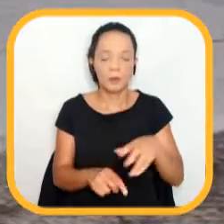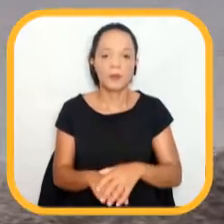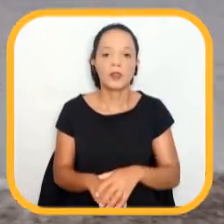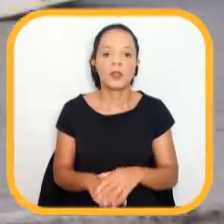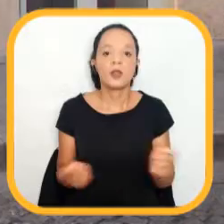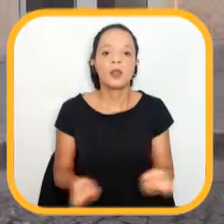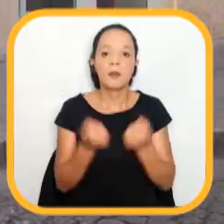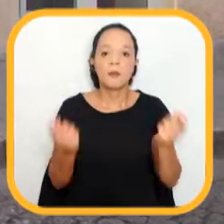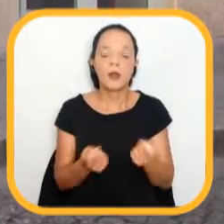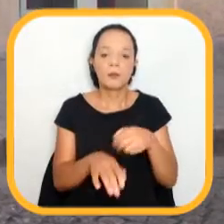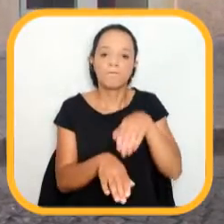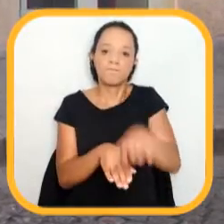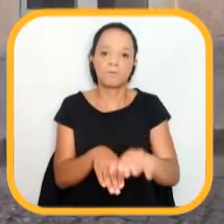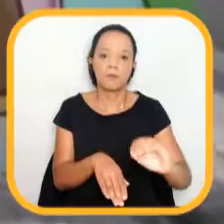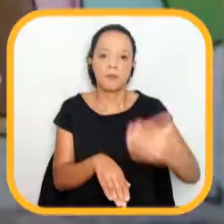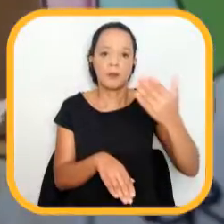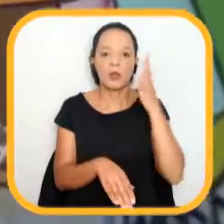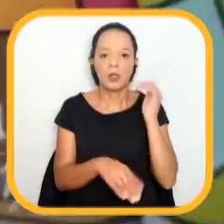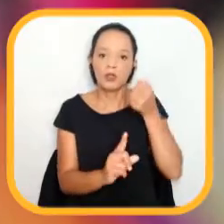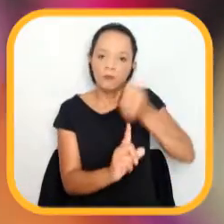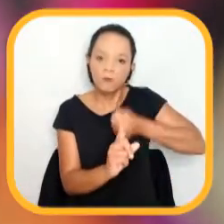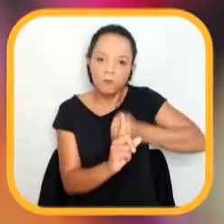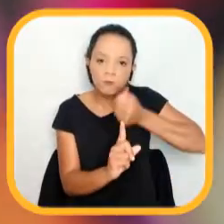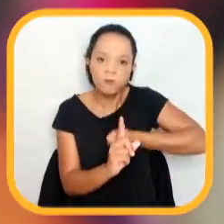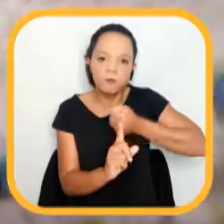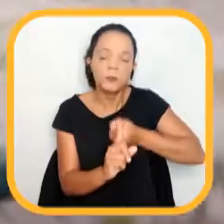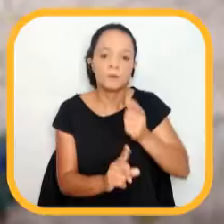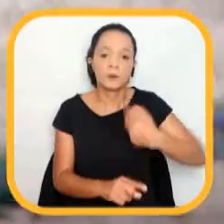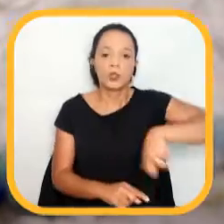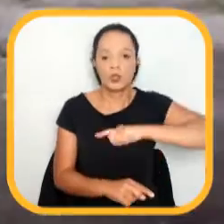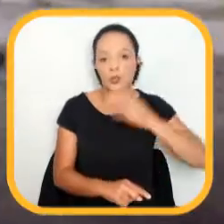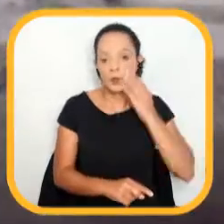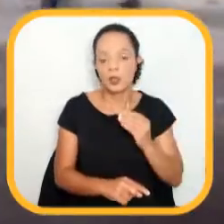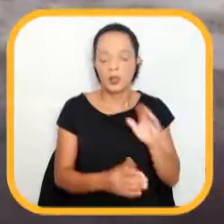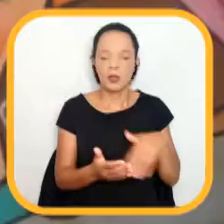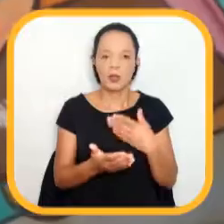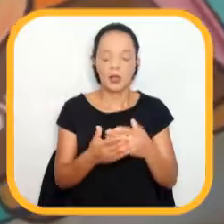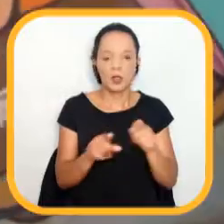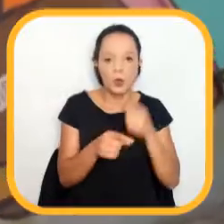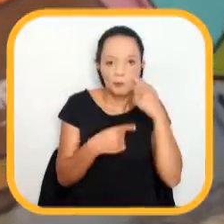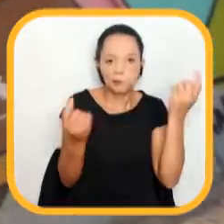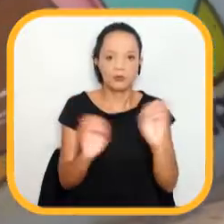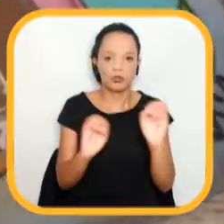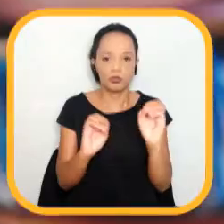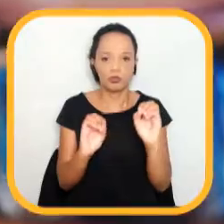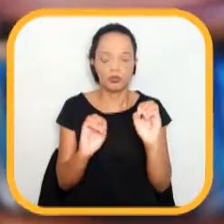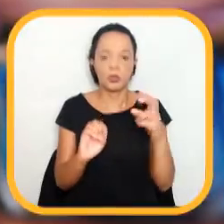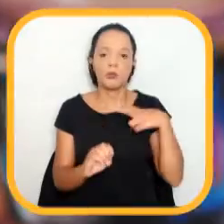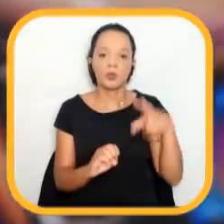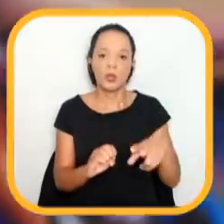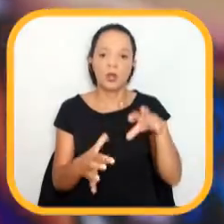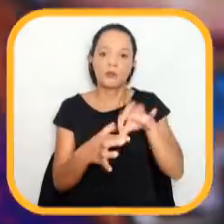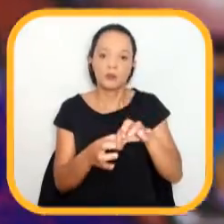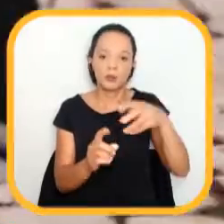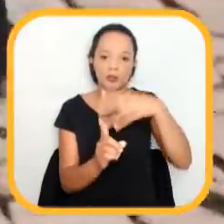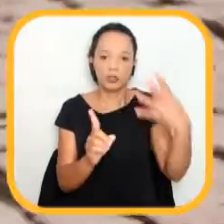Portugal. A campanha, digamos assim, foi o primeiro passo de tentar combater aquilo que nós achamos que é a invisibilidade de Portugal